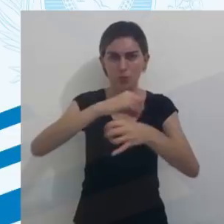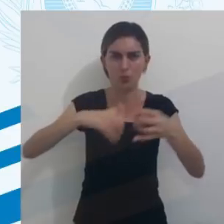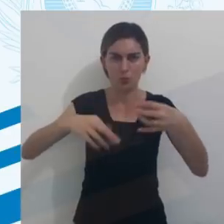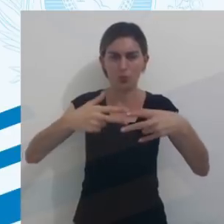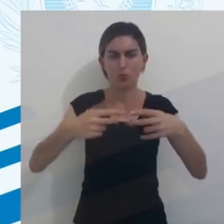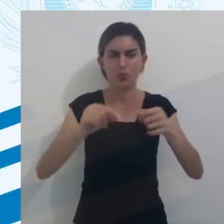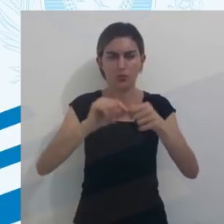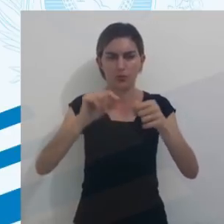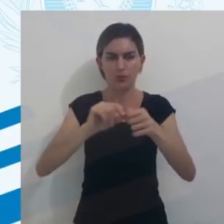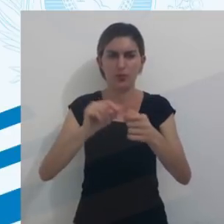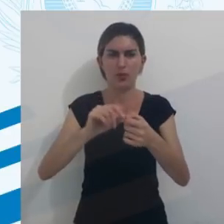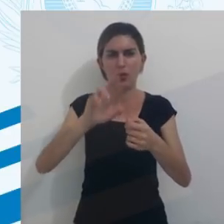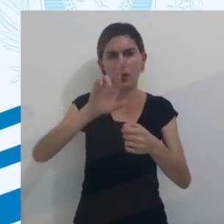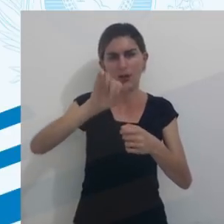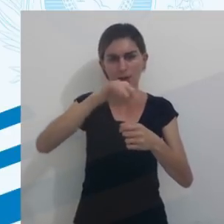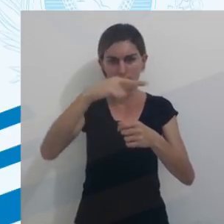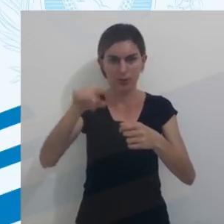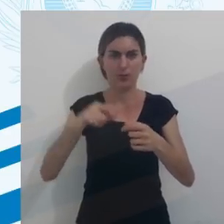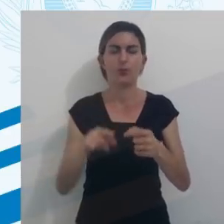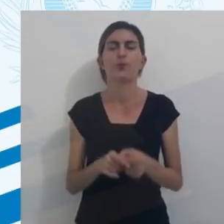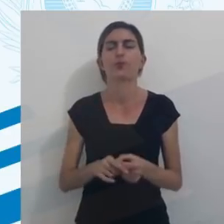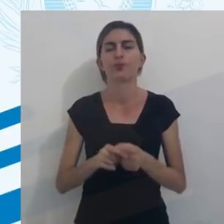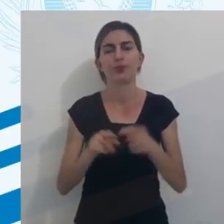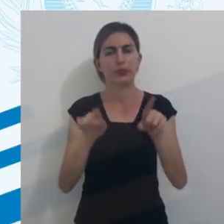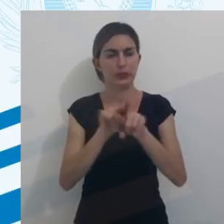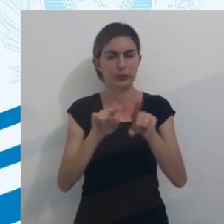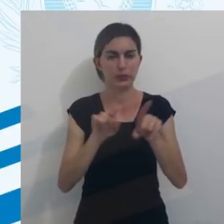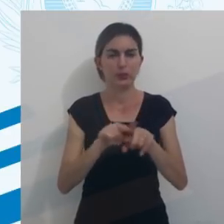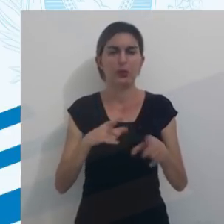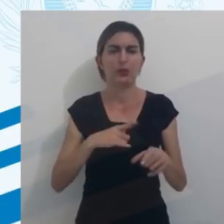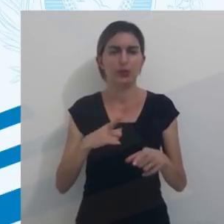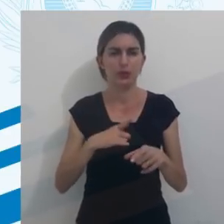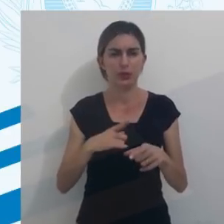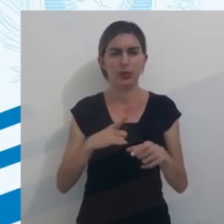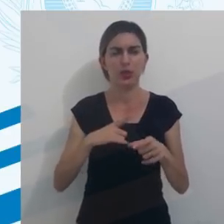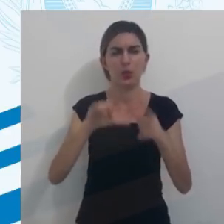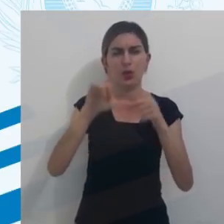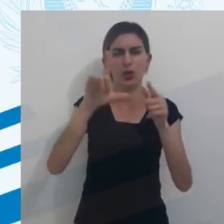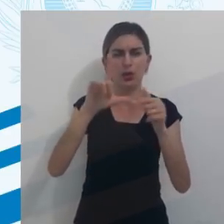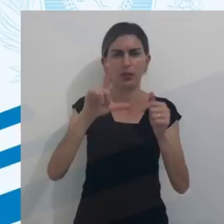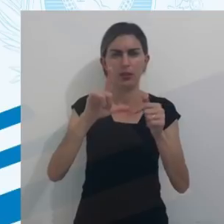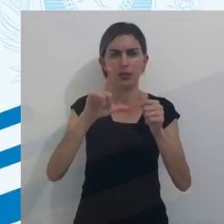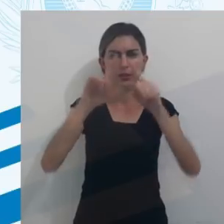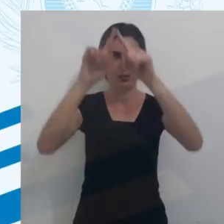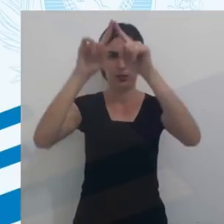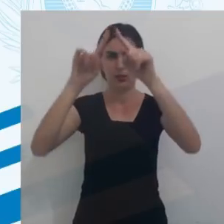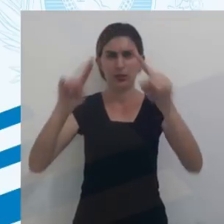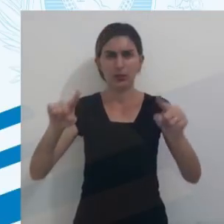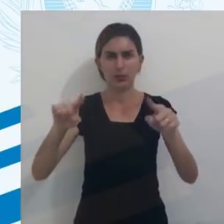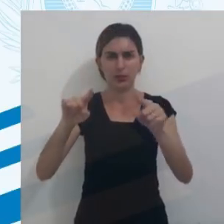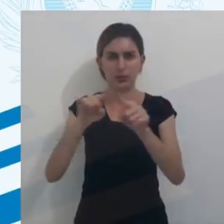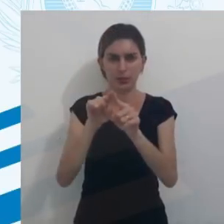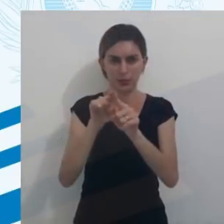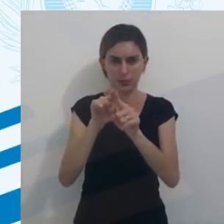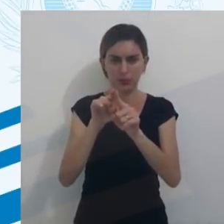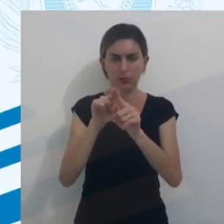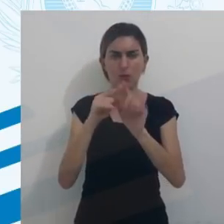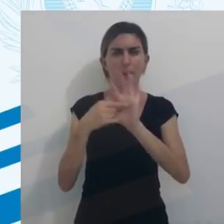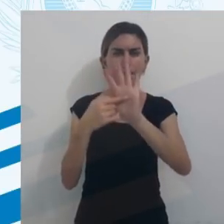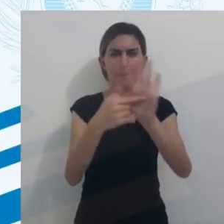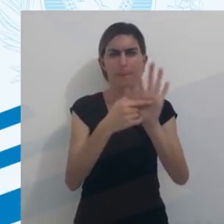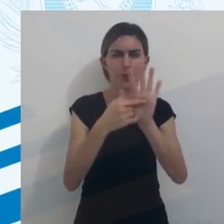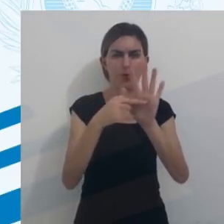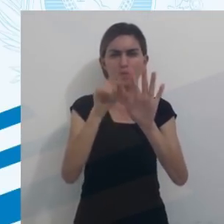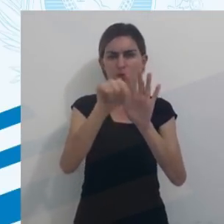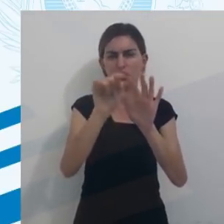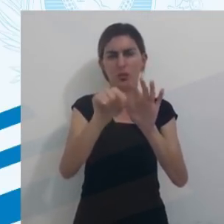são produzidas na reação. Eu tenho aí a letra grega delta, que indica que a